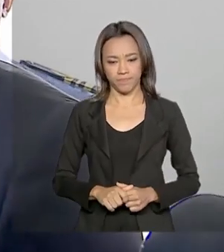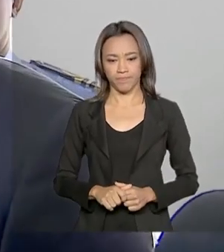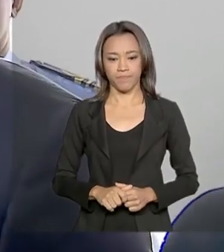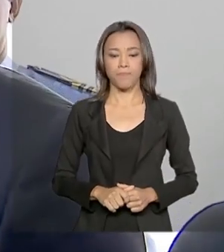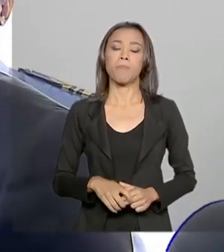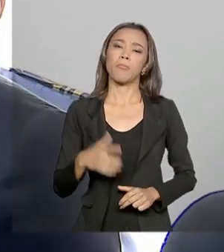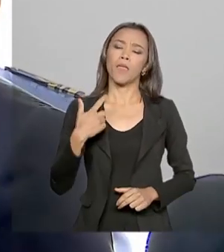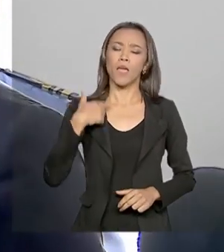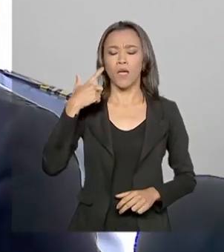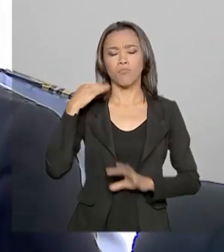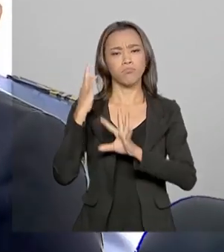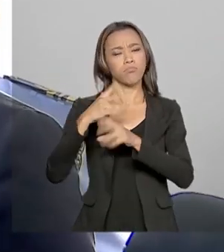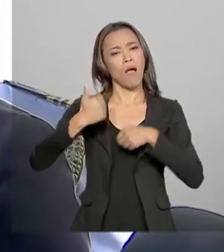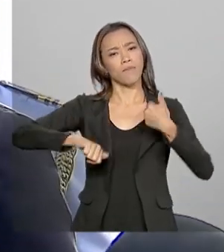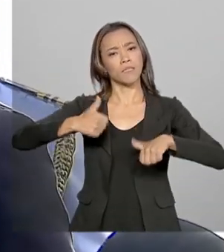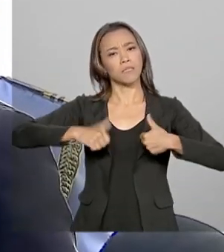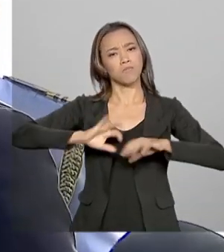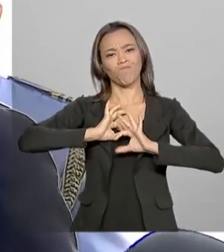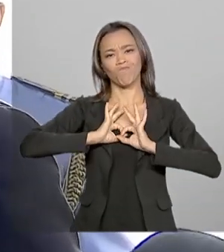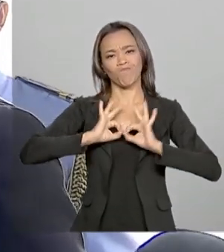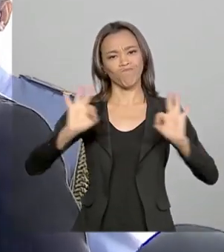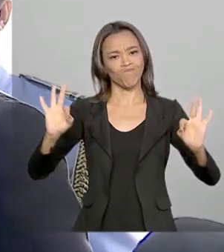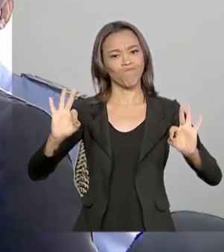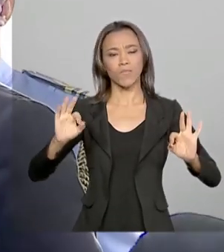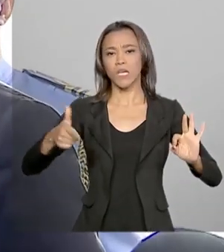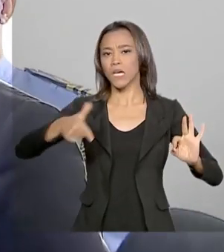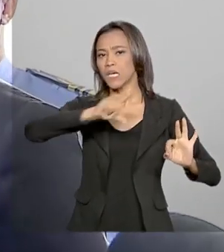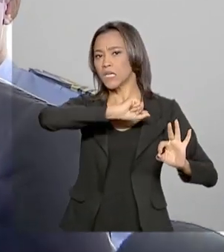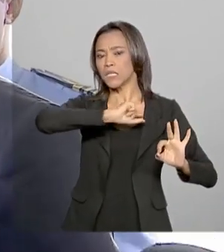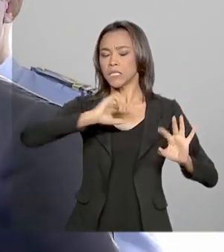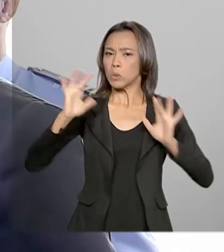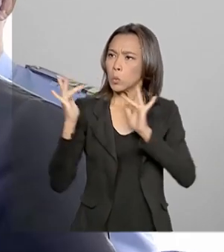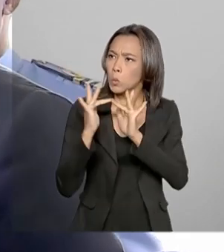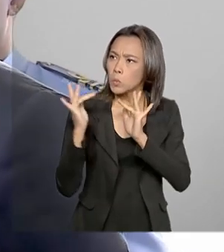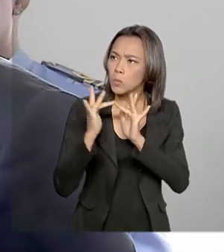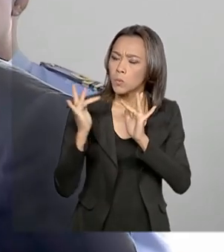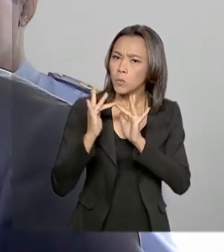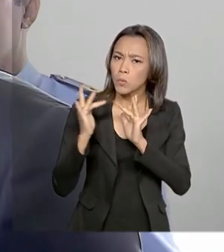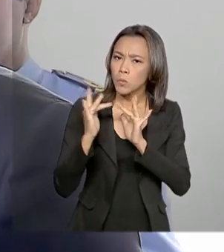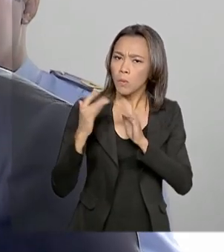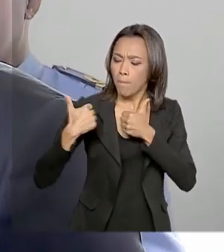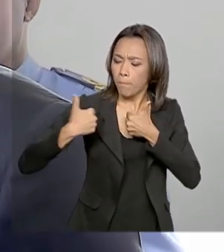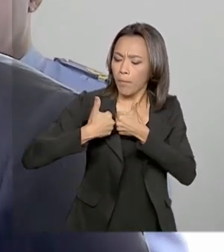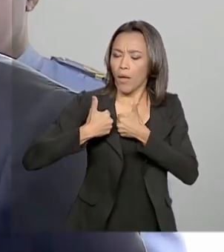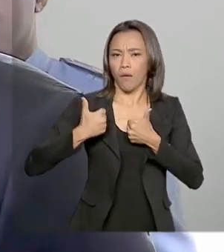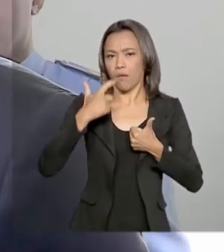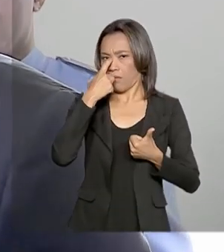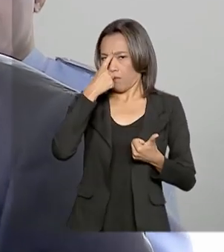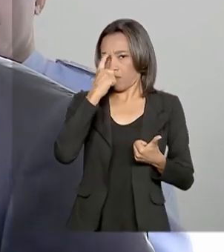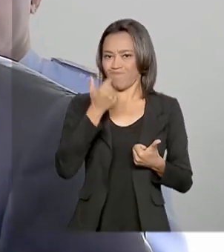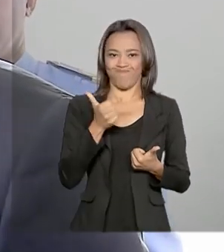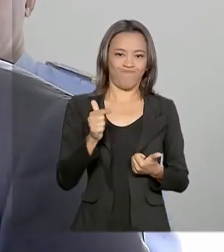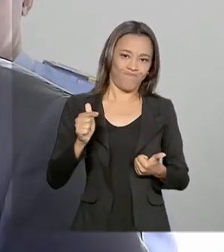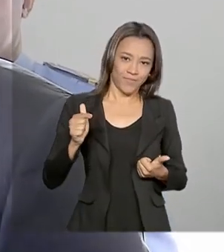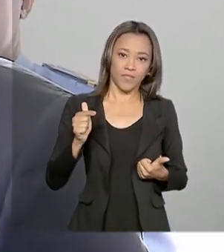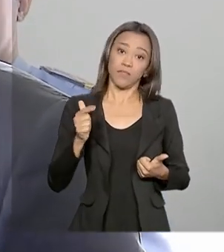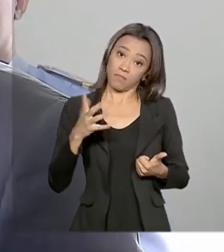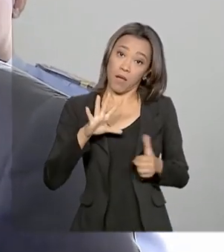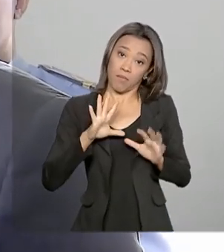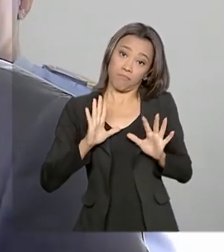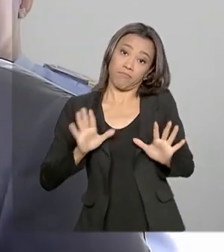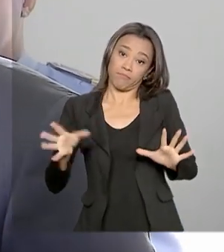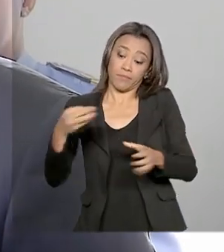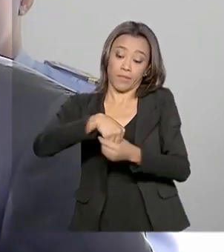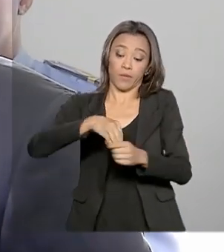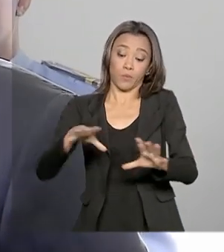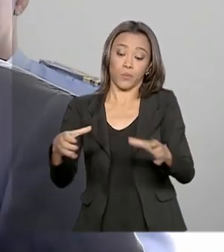Faço uma avaliação excelente, né? Porque nós não tínhamos uma aproximação tão grande com a Índia, apesar de estarmos dentro dos BRICS.